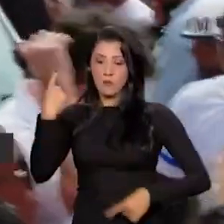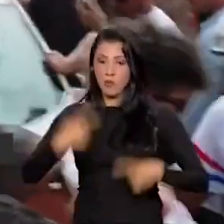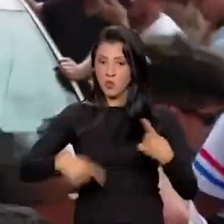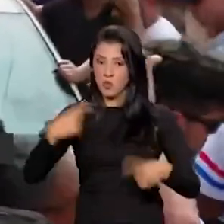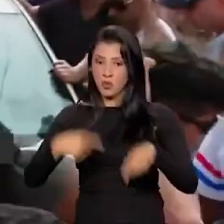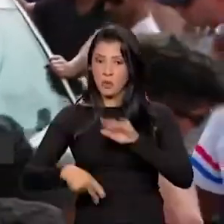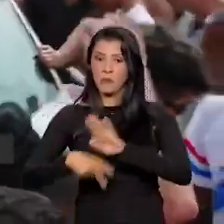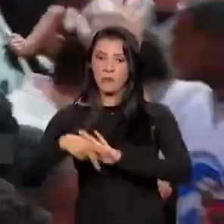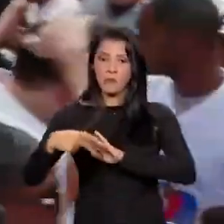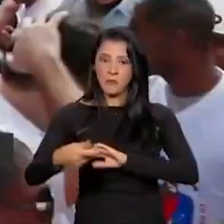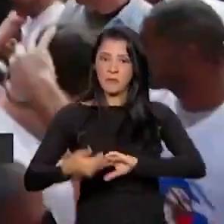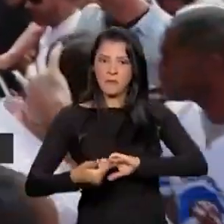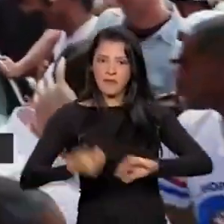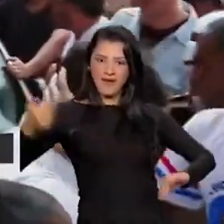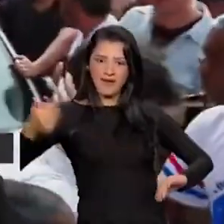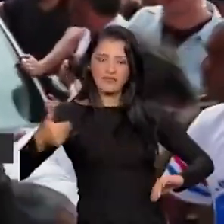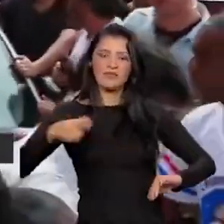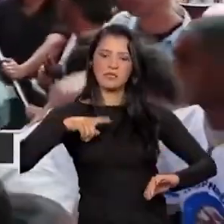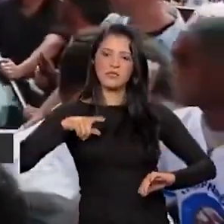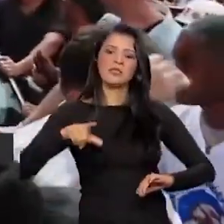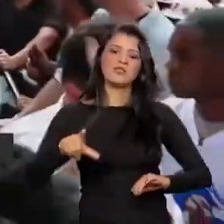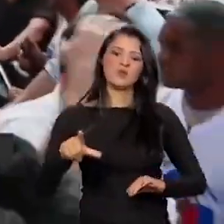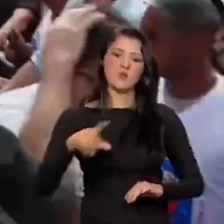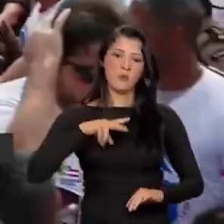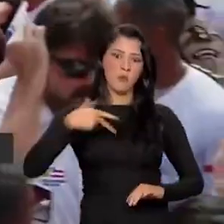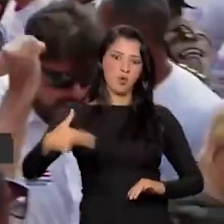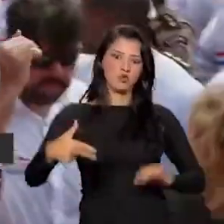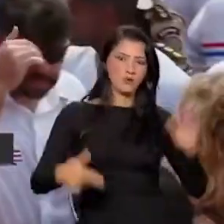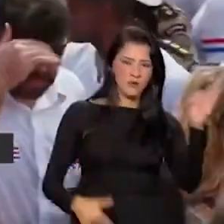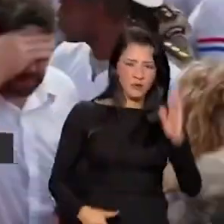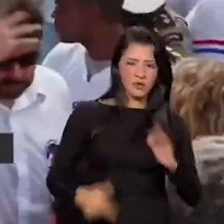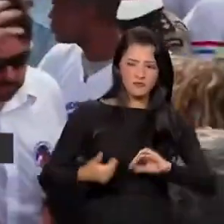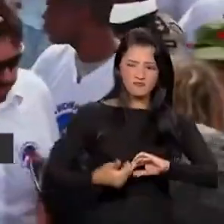política do Brasil e de Portugal.